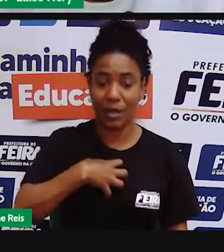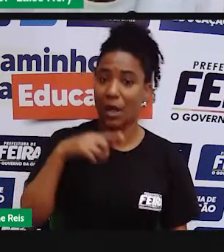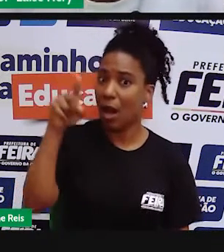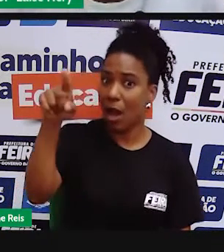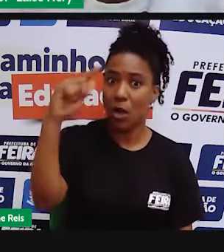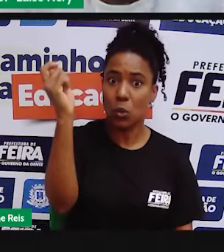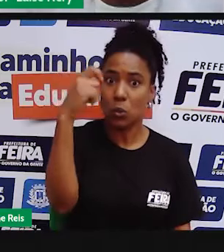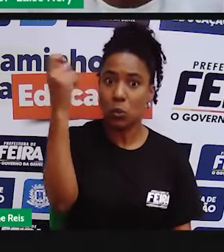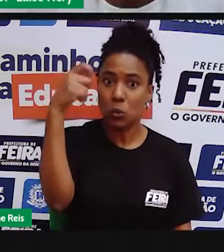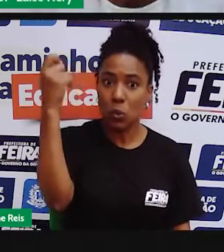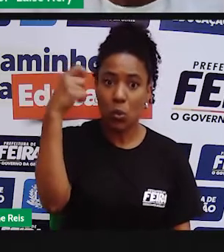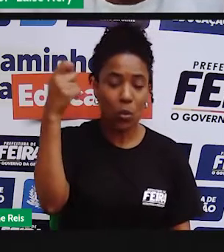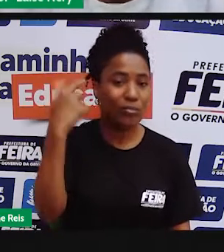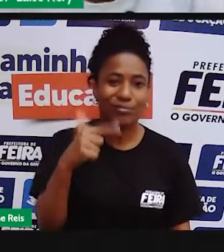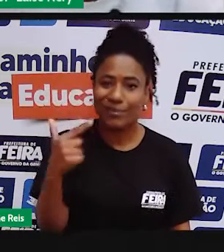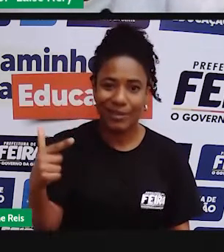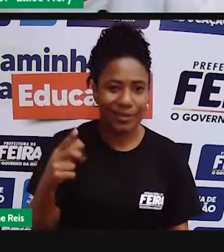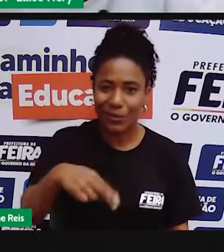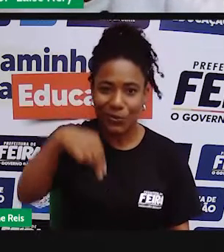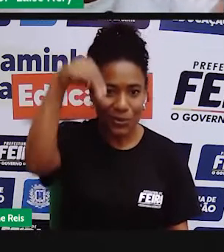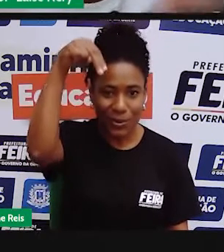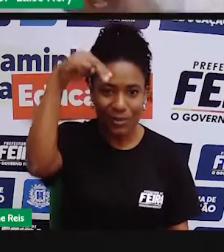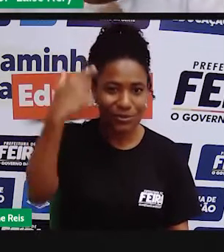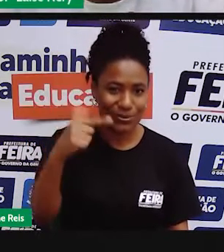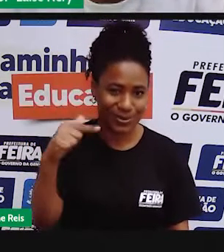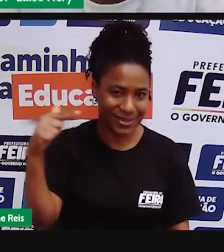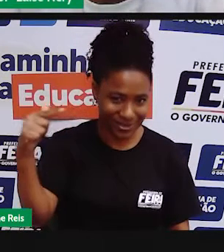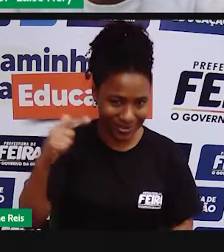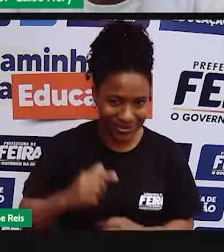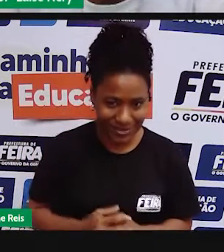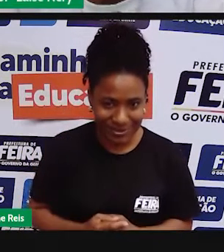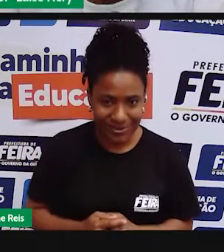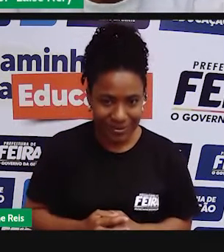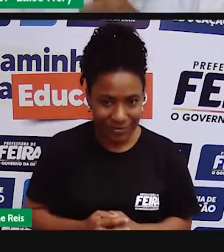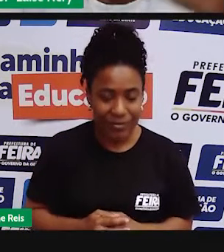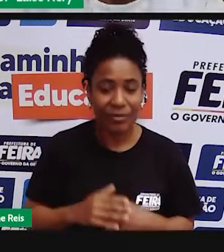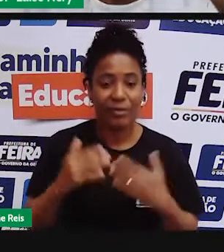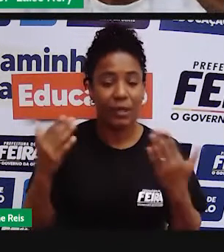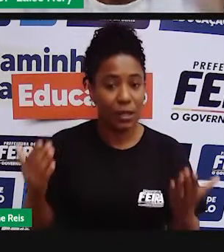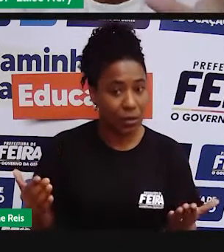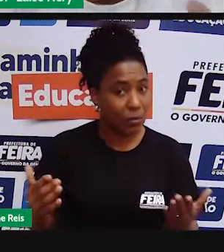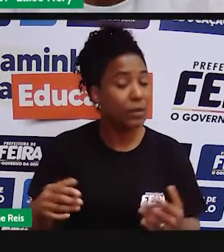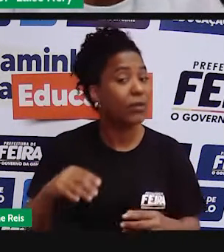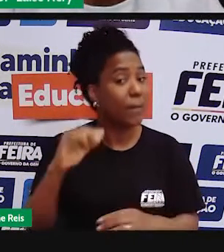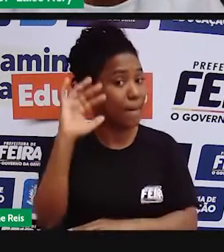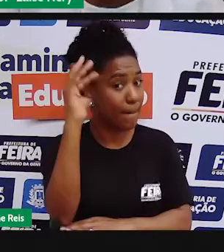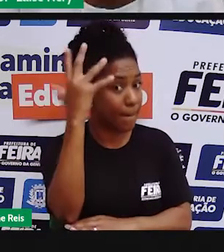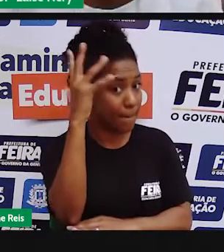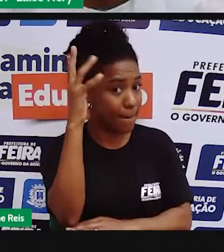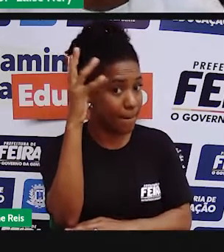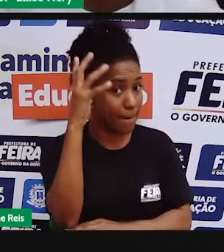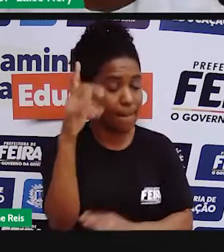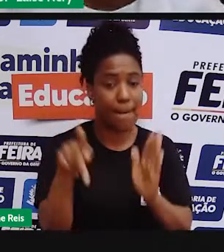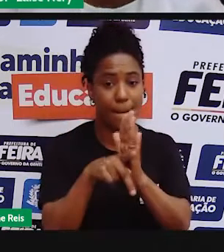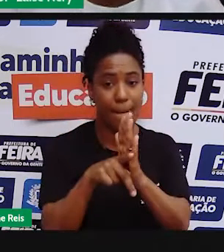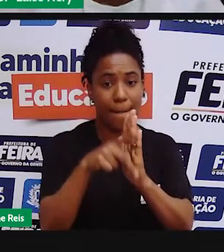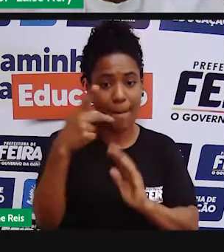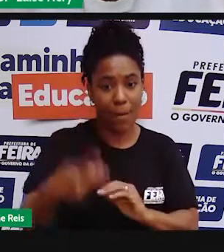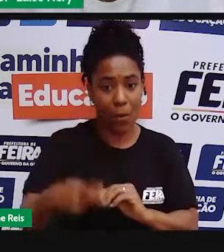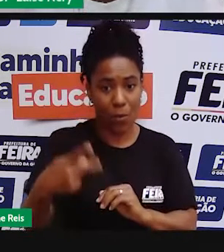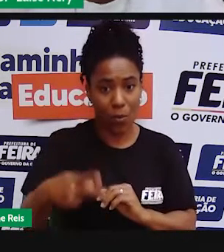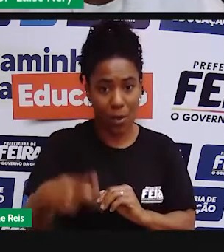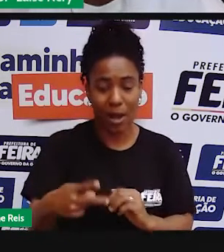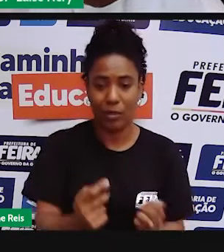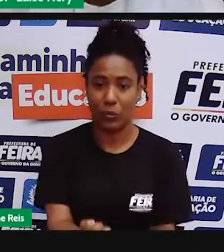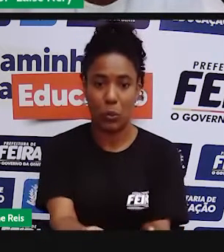e que não tem lá no sul, que não tem no norte e assim por diante. Plantas nativas, não estamos falando de plantas